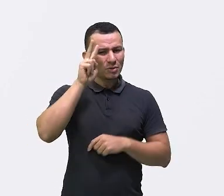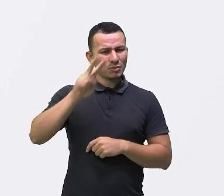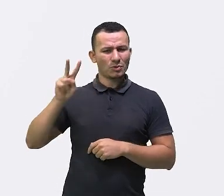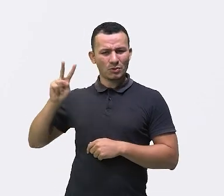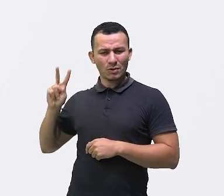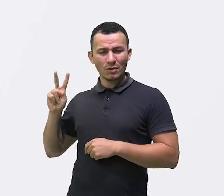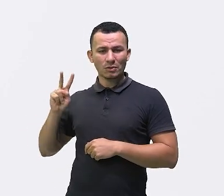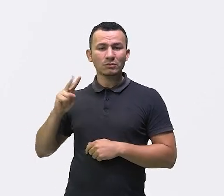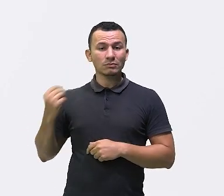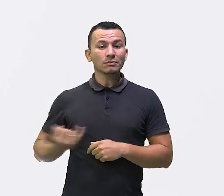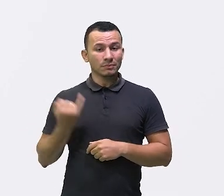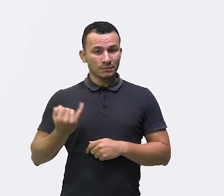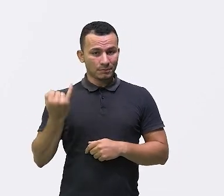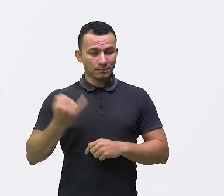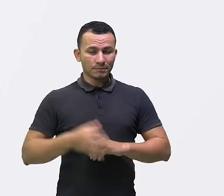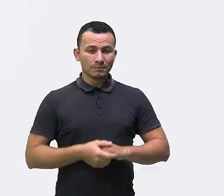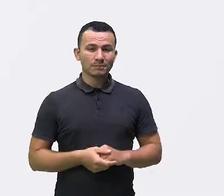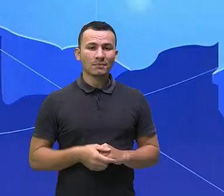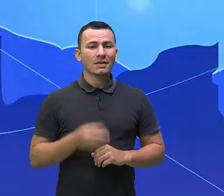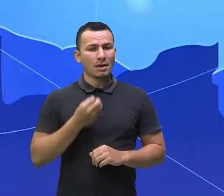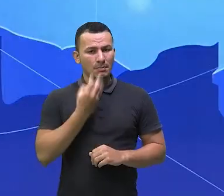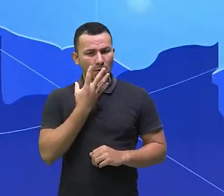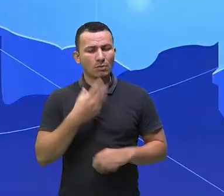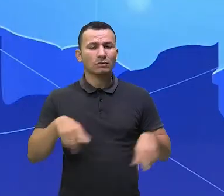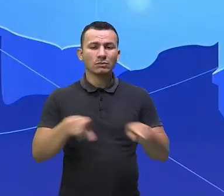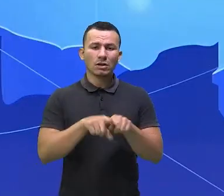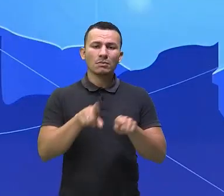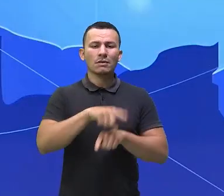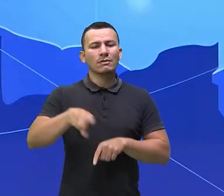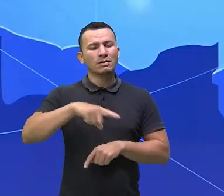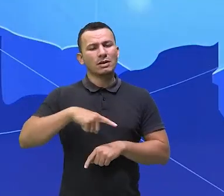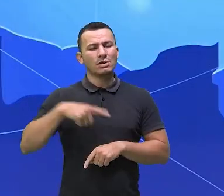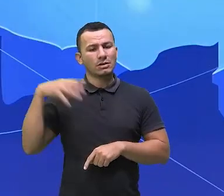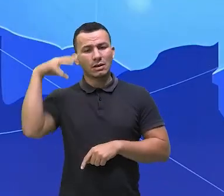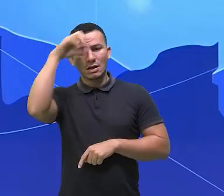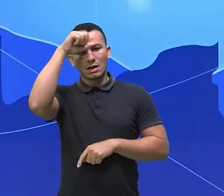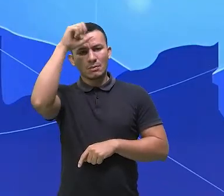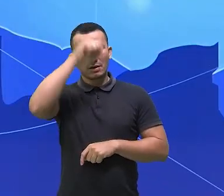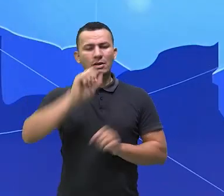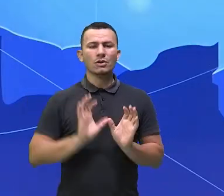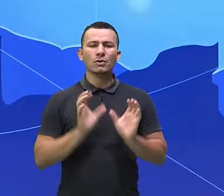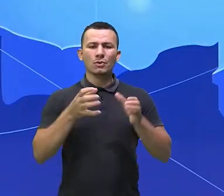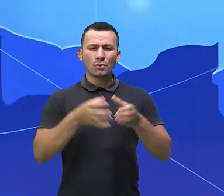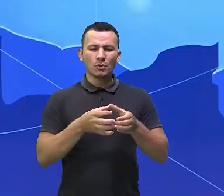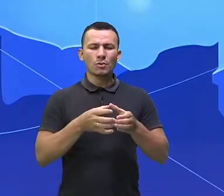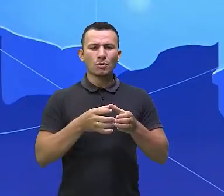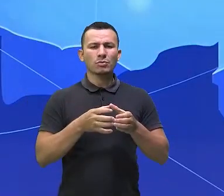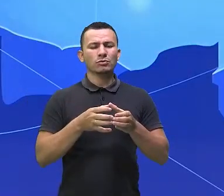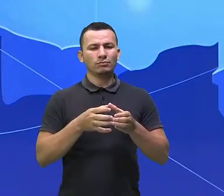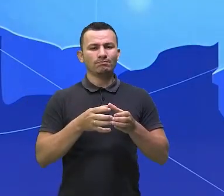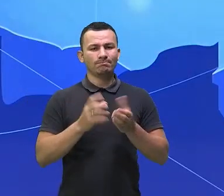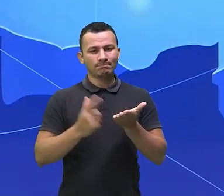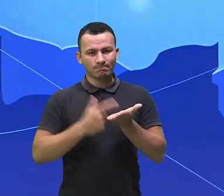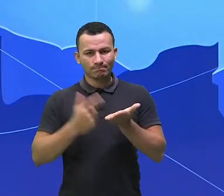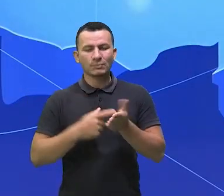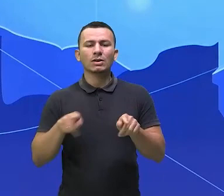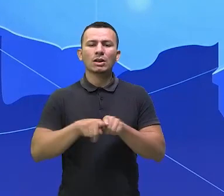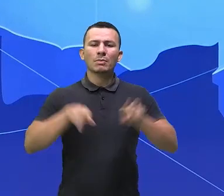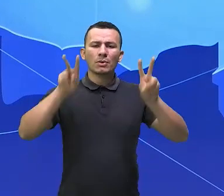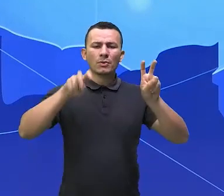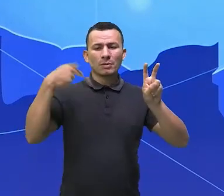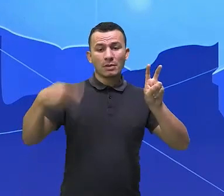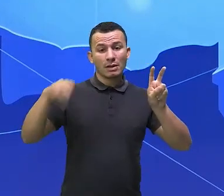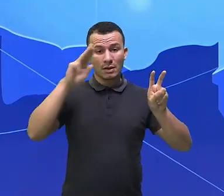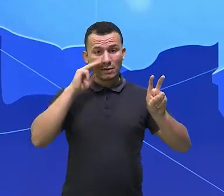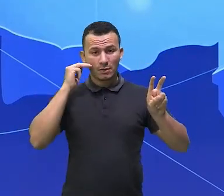histórico. Isso é muito bom e muito importante para a compreensão do conjunto da obra e do pensamento marxista.